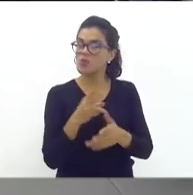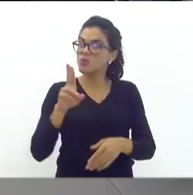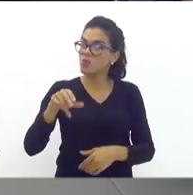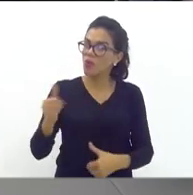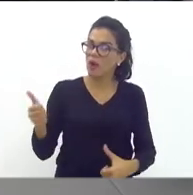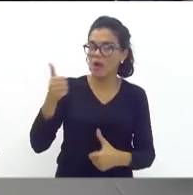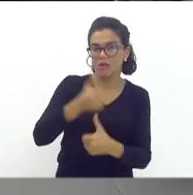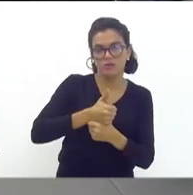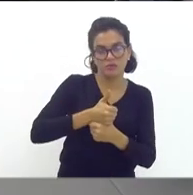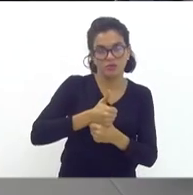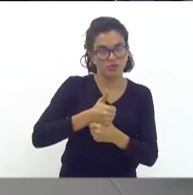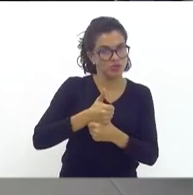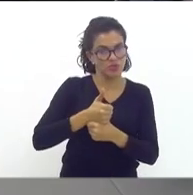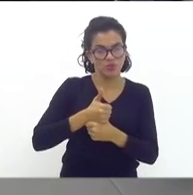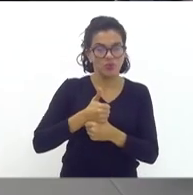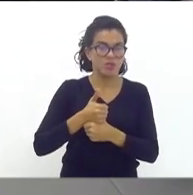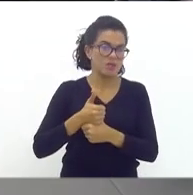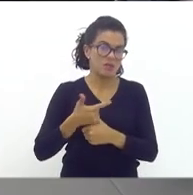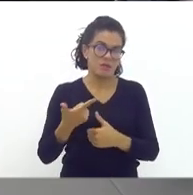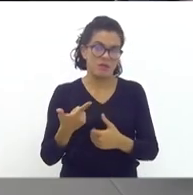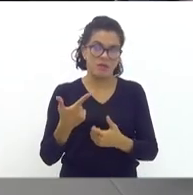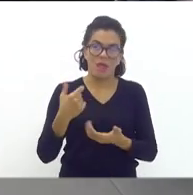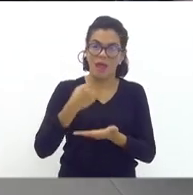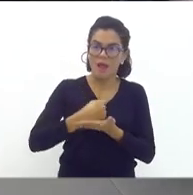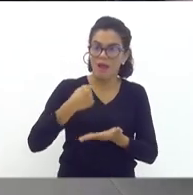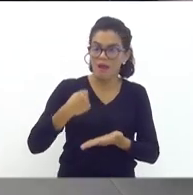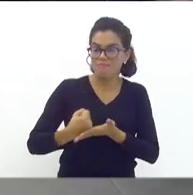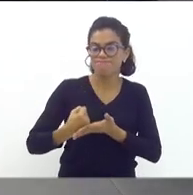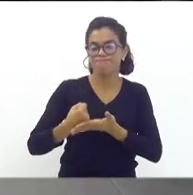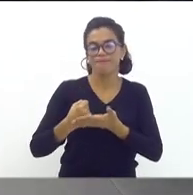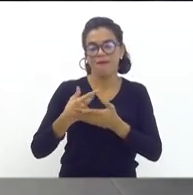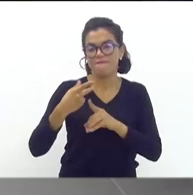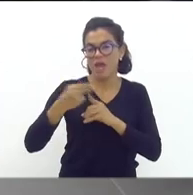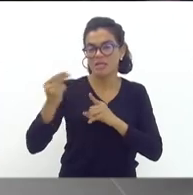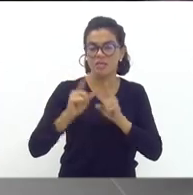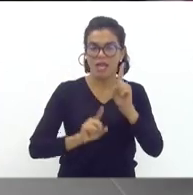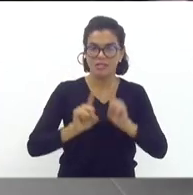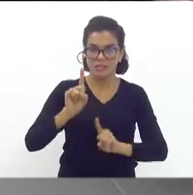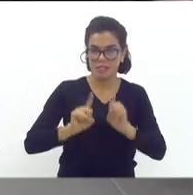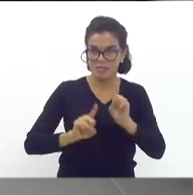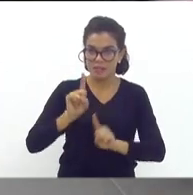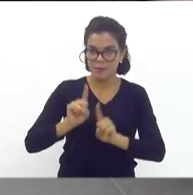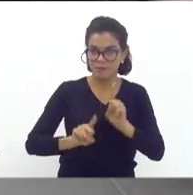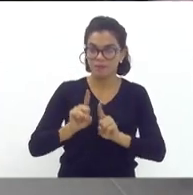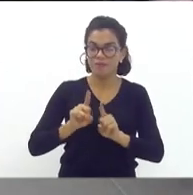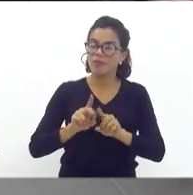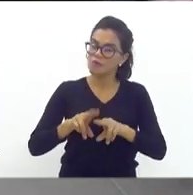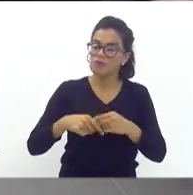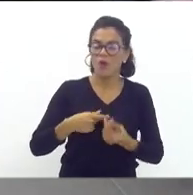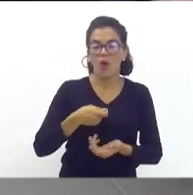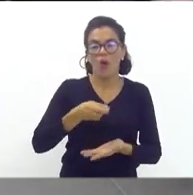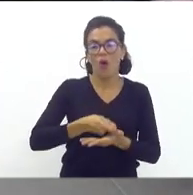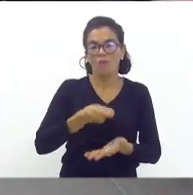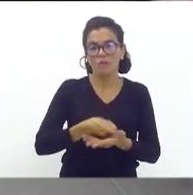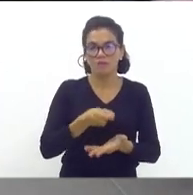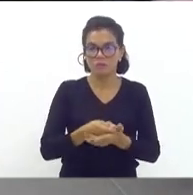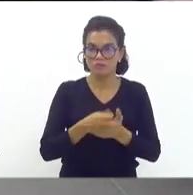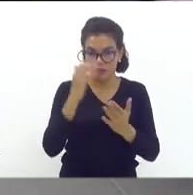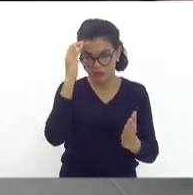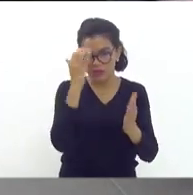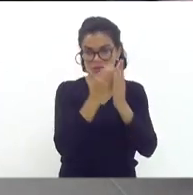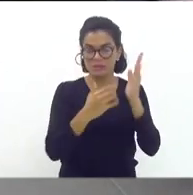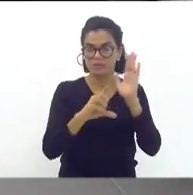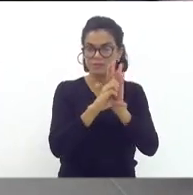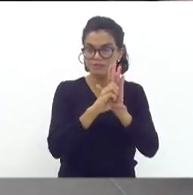a atuação do concessionário cada um tem a sua atribuição mas a agência tempo por obrigação fazer esse controle de legalidade então